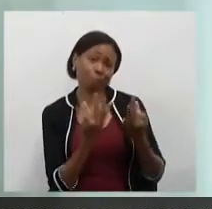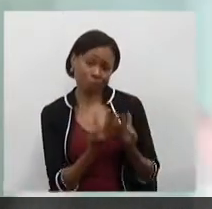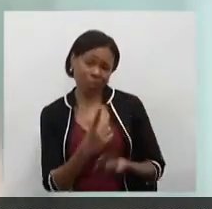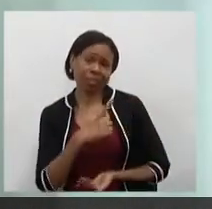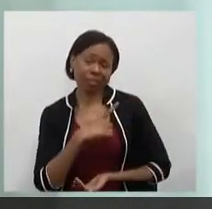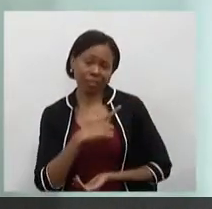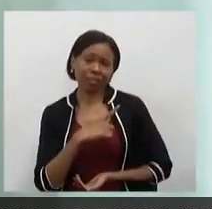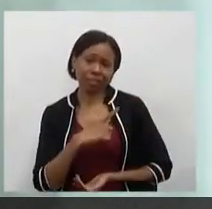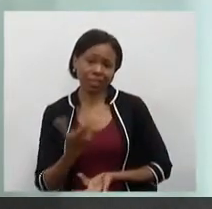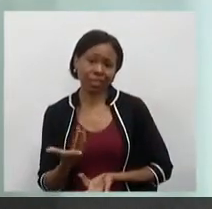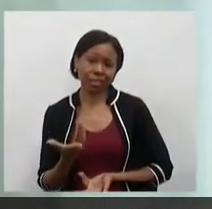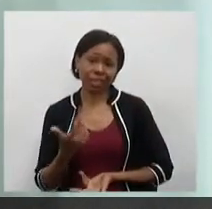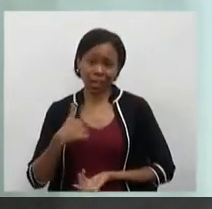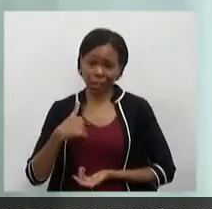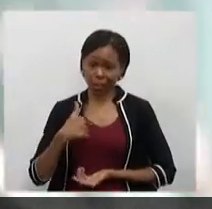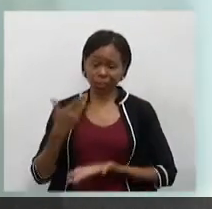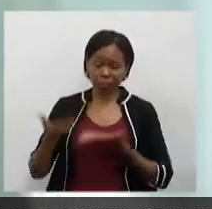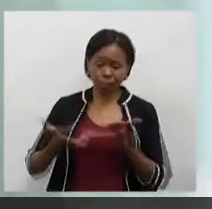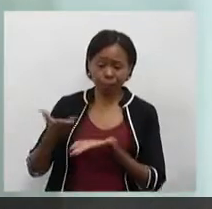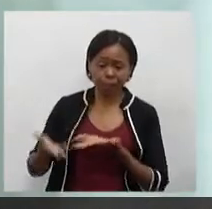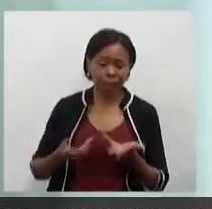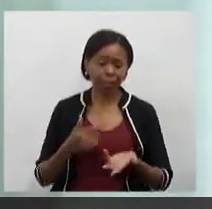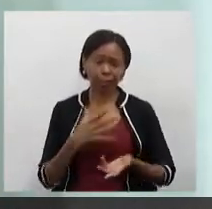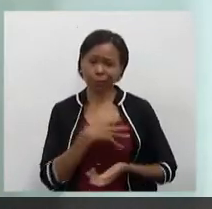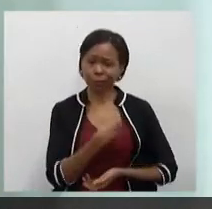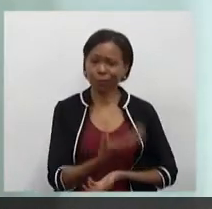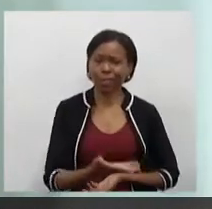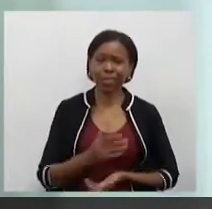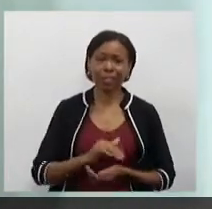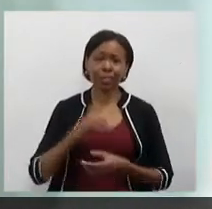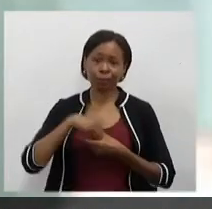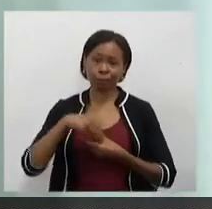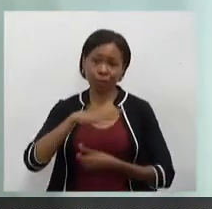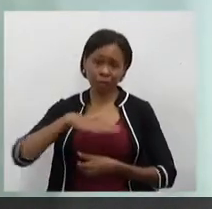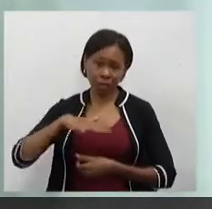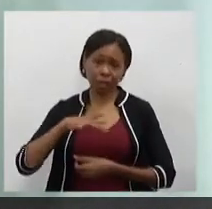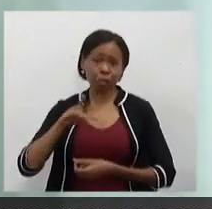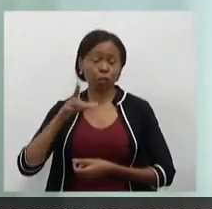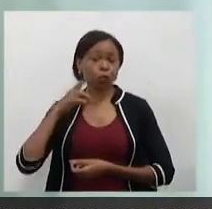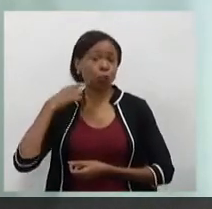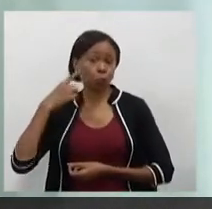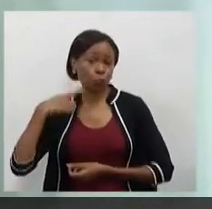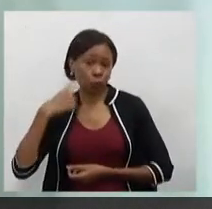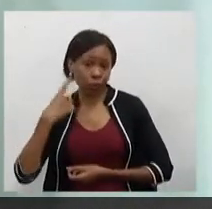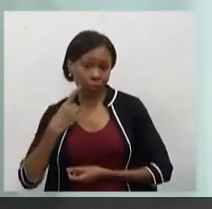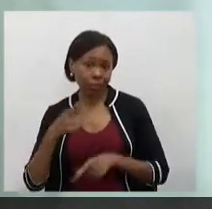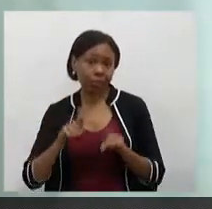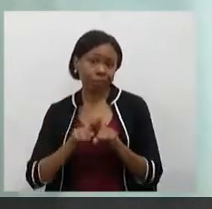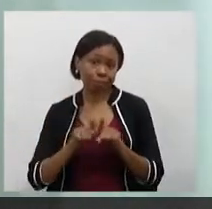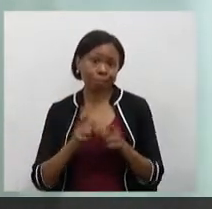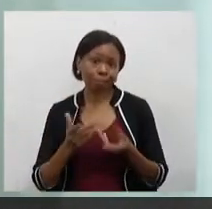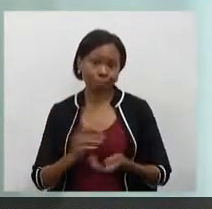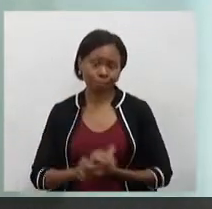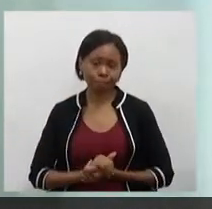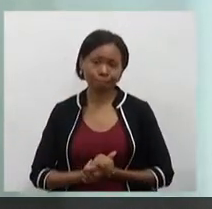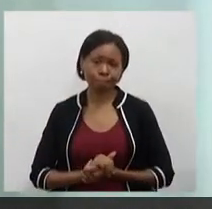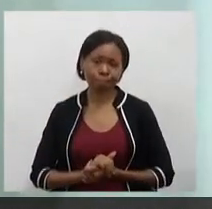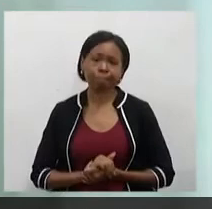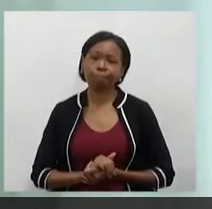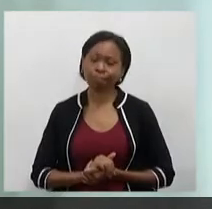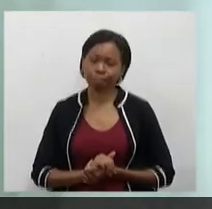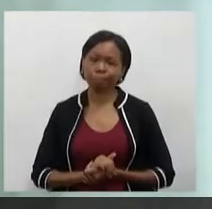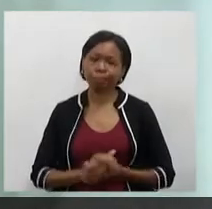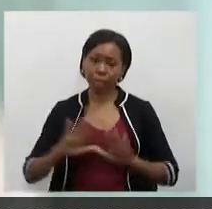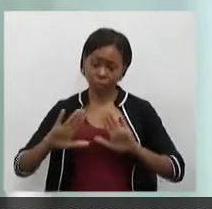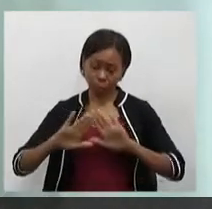que lida com pessoas com deficiência. E dentro do direito também. Então, essa comissão é de extrema importância que nós